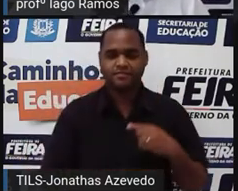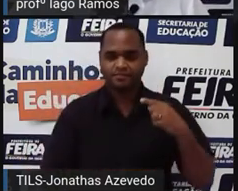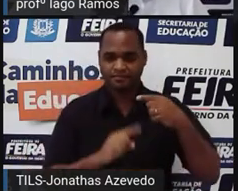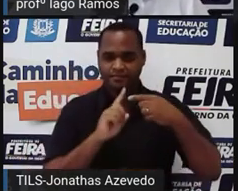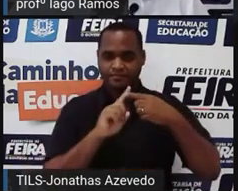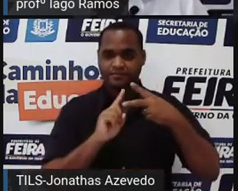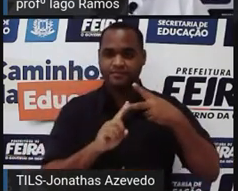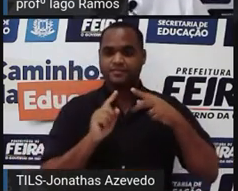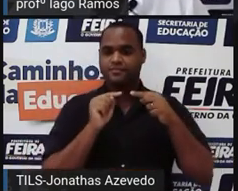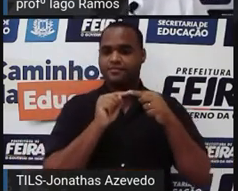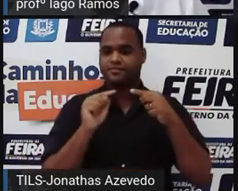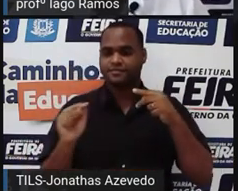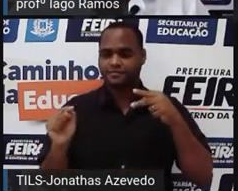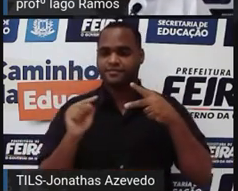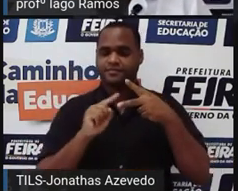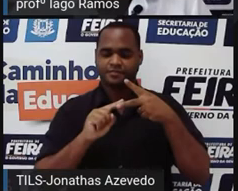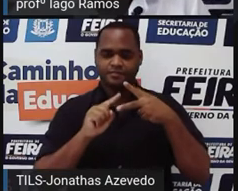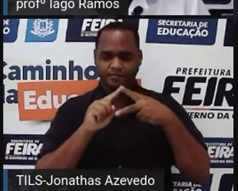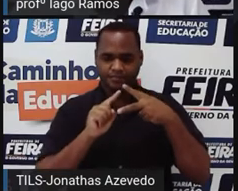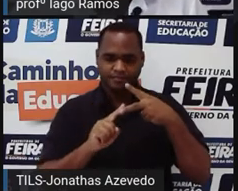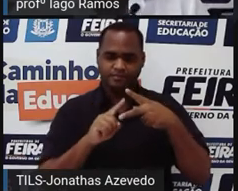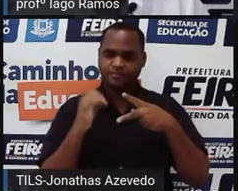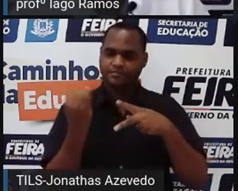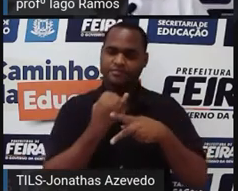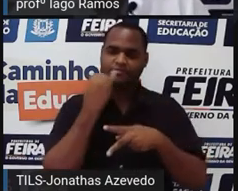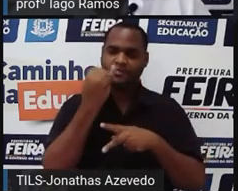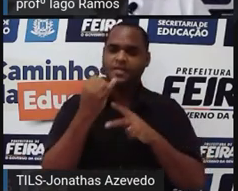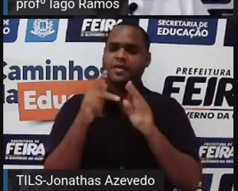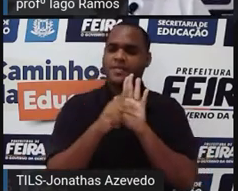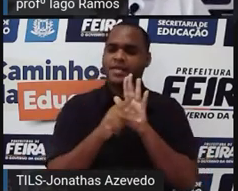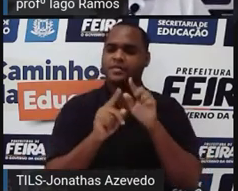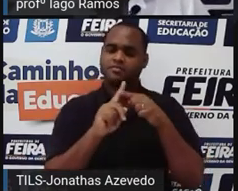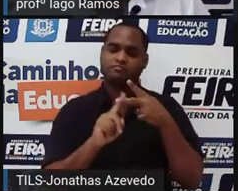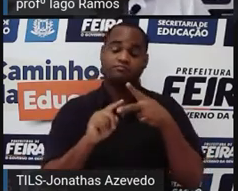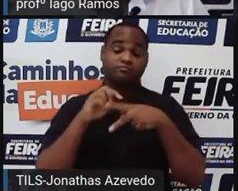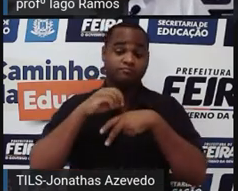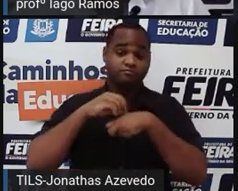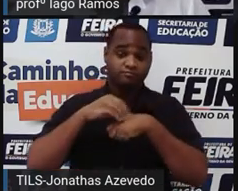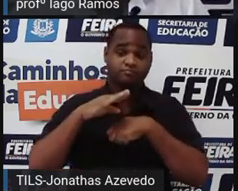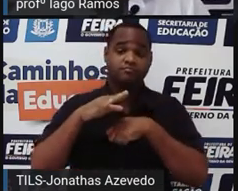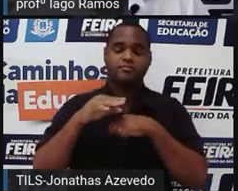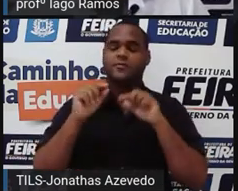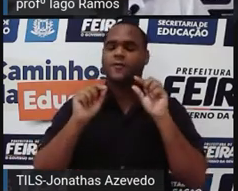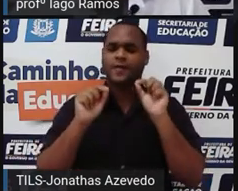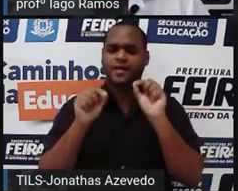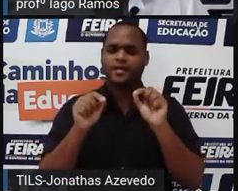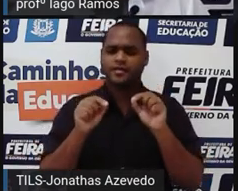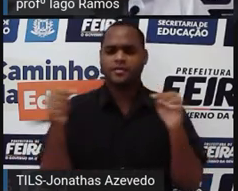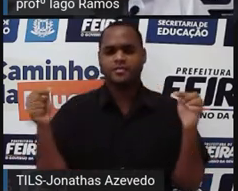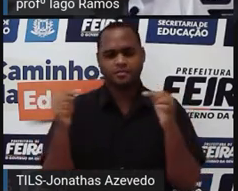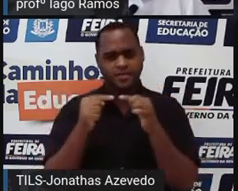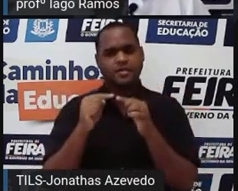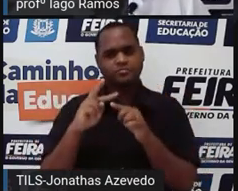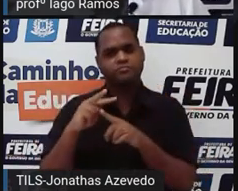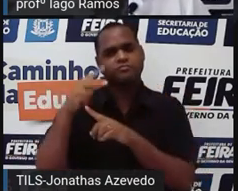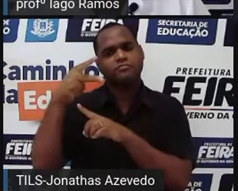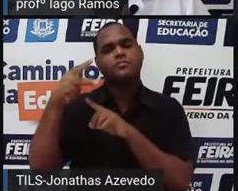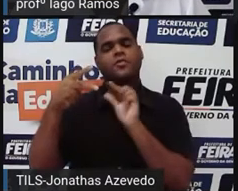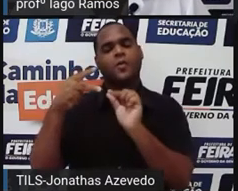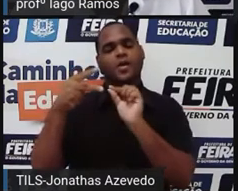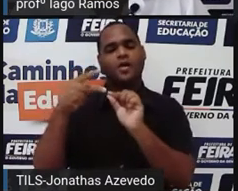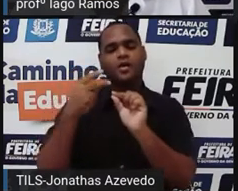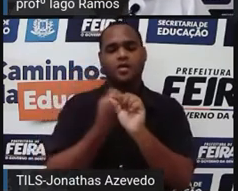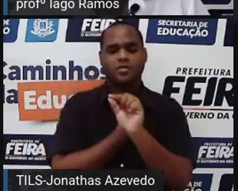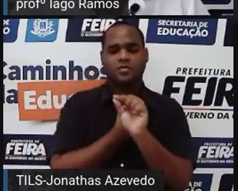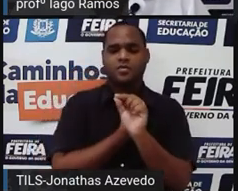recursos que eu trago agora, né, as duas propriedades, só funcionam para potências que